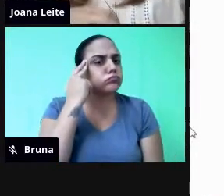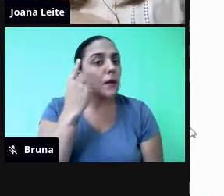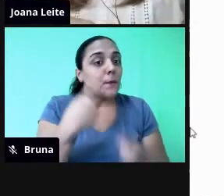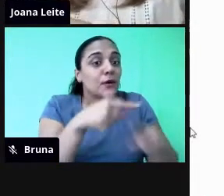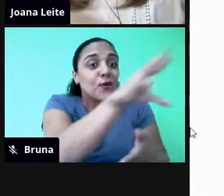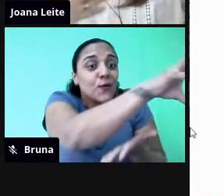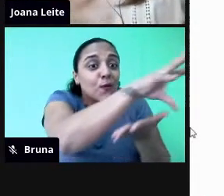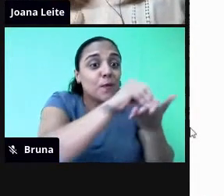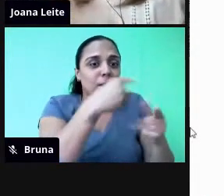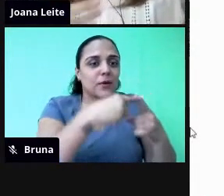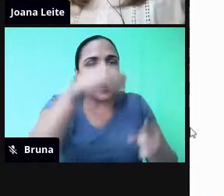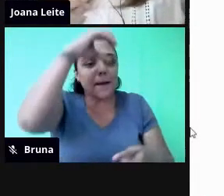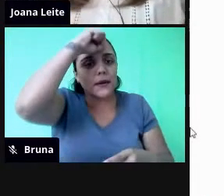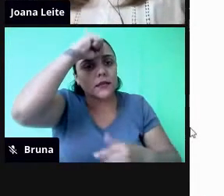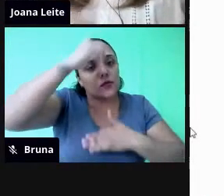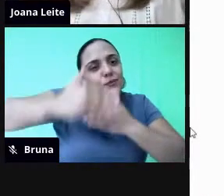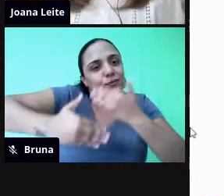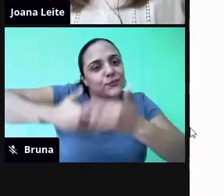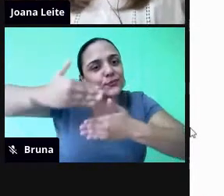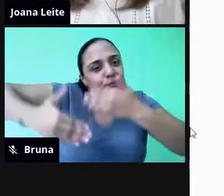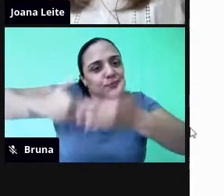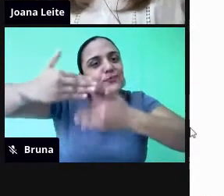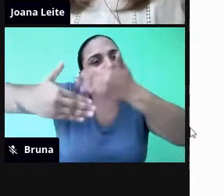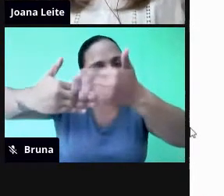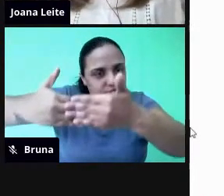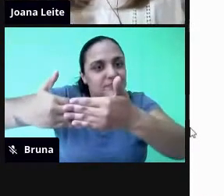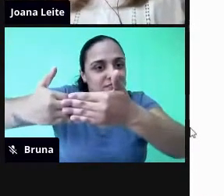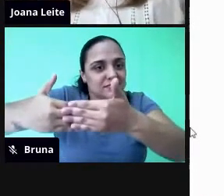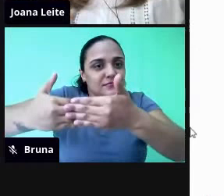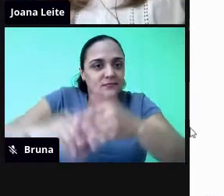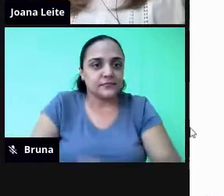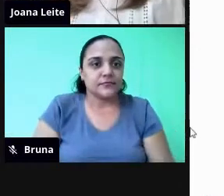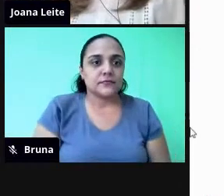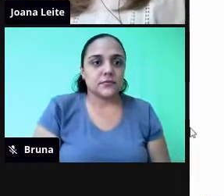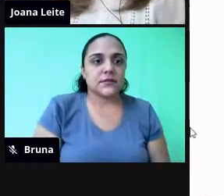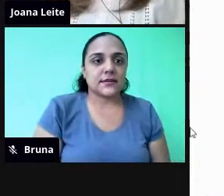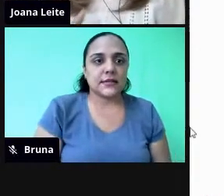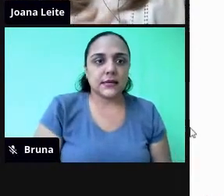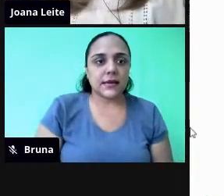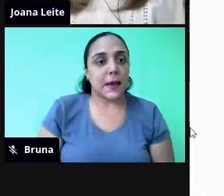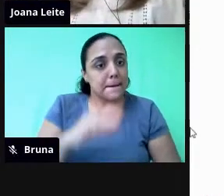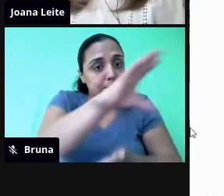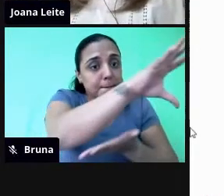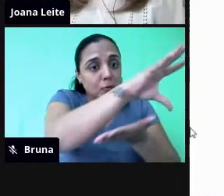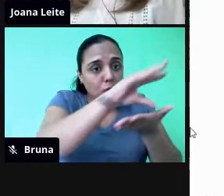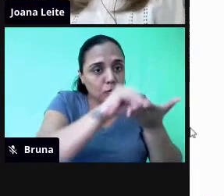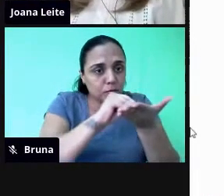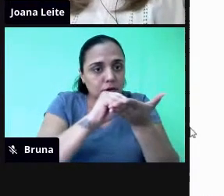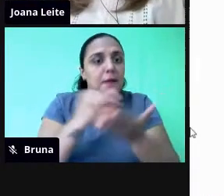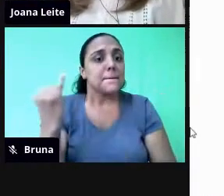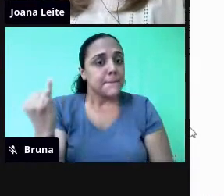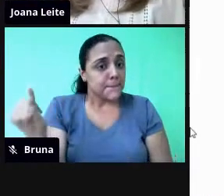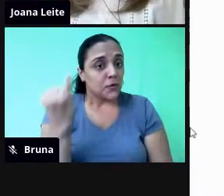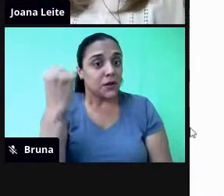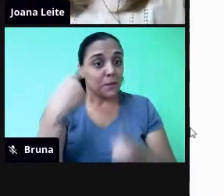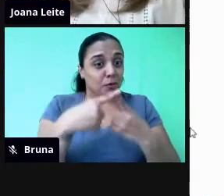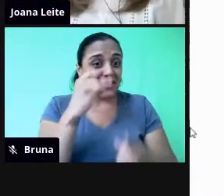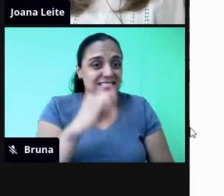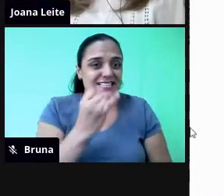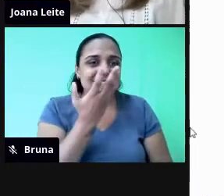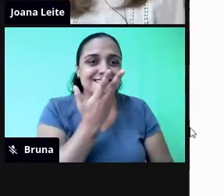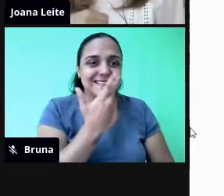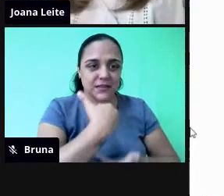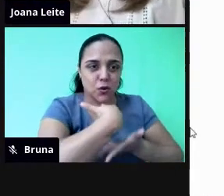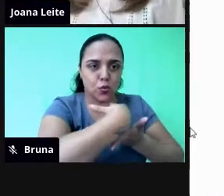imitando para conseguir me comportar de forma apropriada naquele ambiente. Então, a imitação é muito importante, a gente precisa observar se essas crianças estão